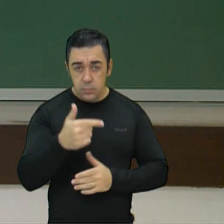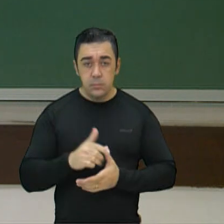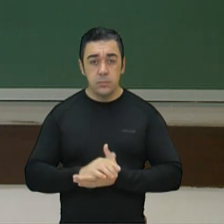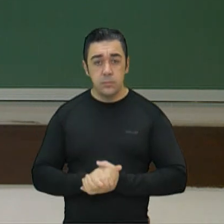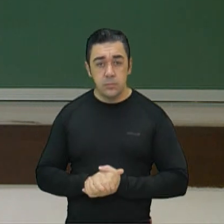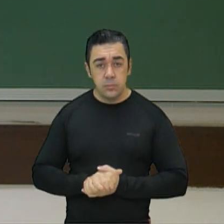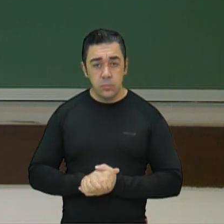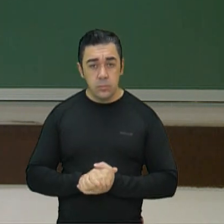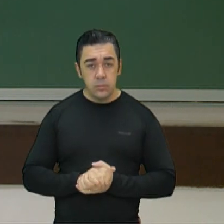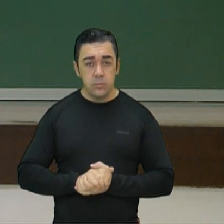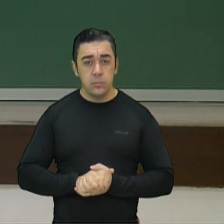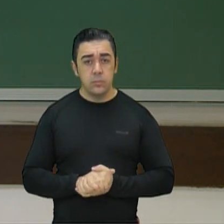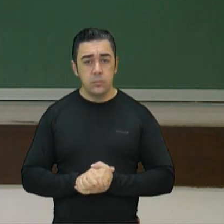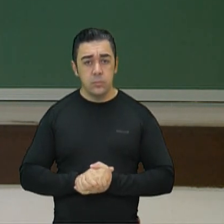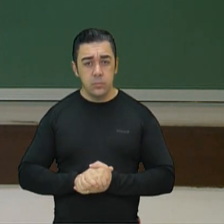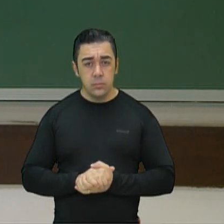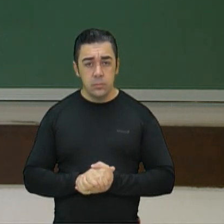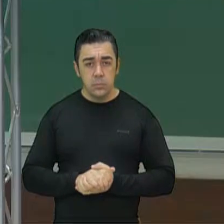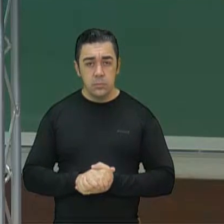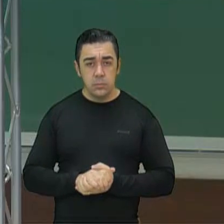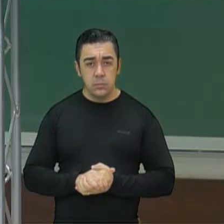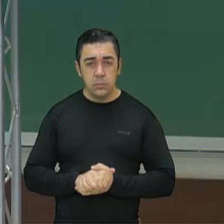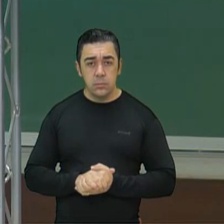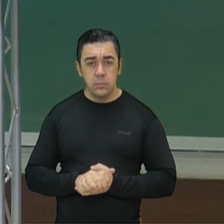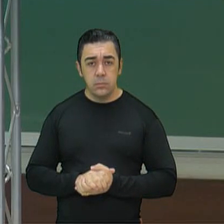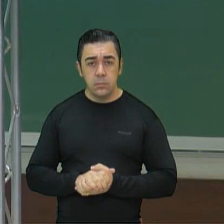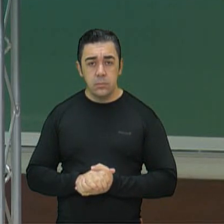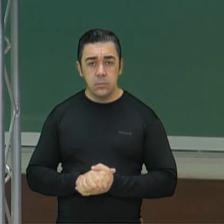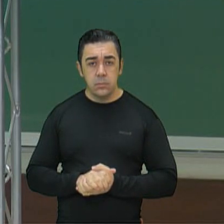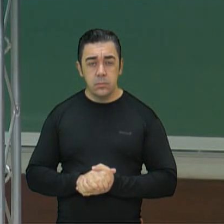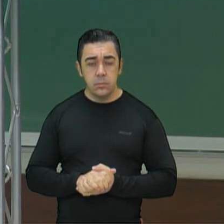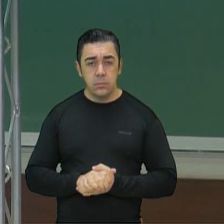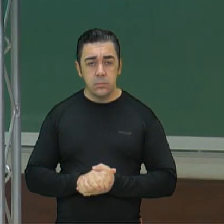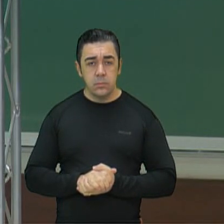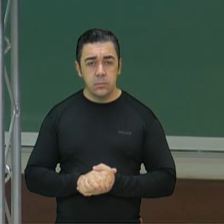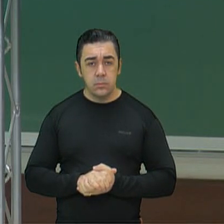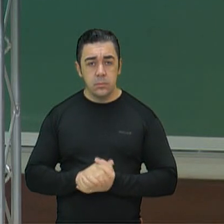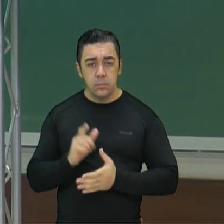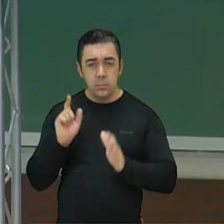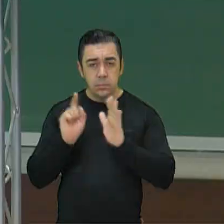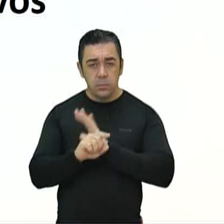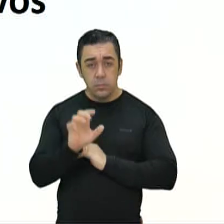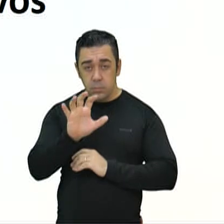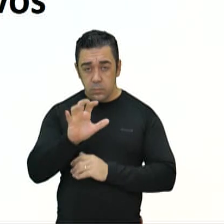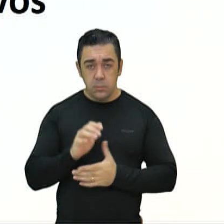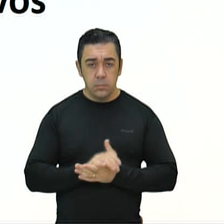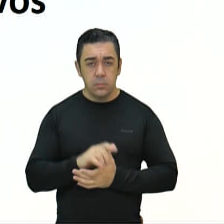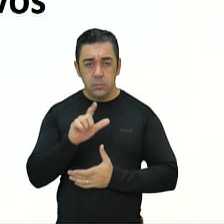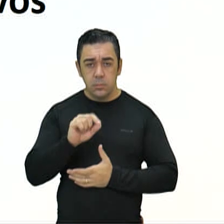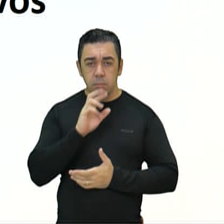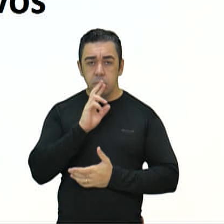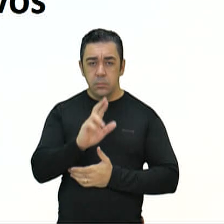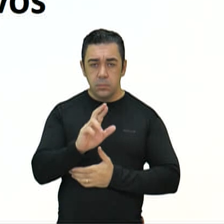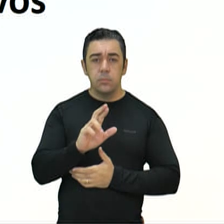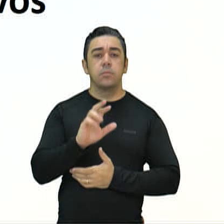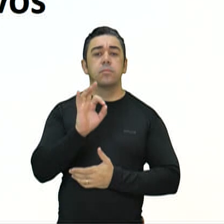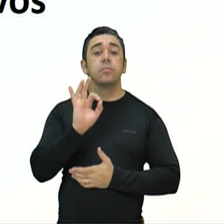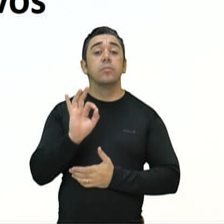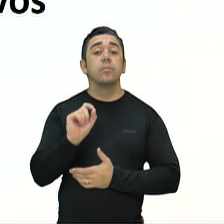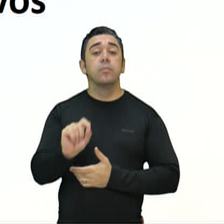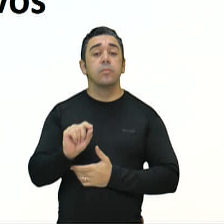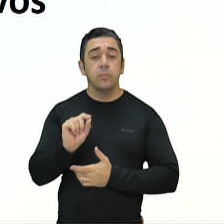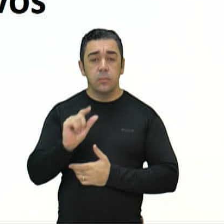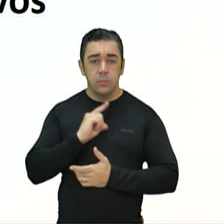Nós temos antes o quiz aqui, depois eu entro nessa parte aí. Esse quiz diz assim: assinale a alternativa que